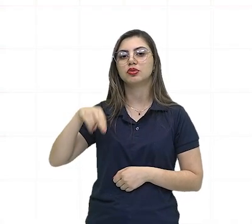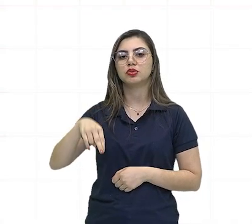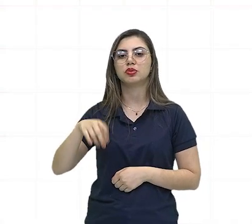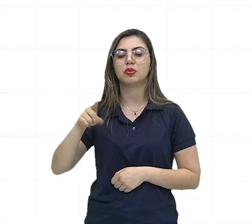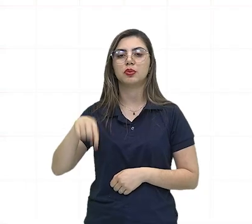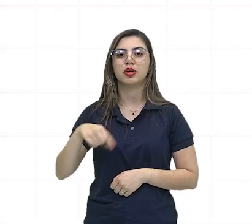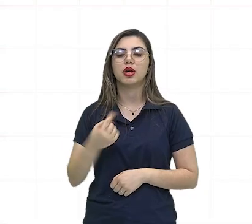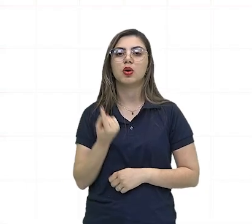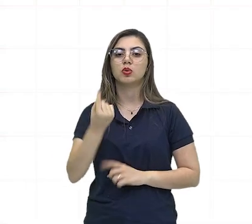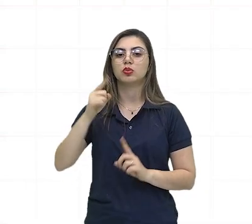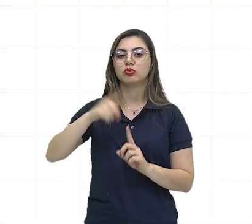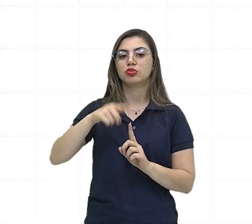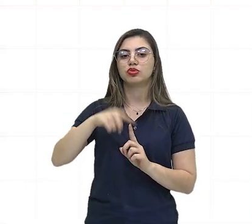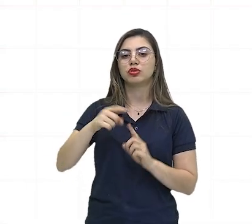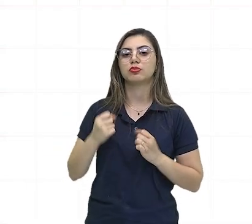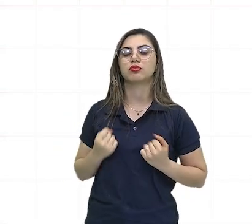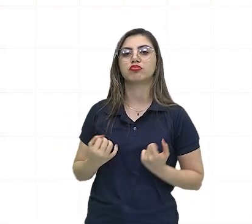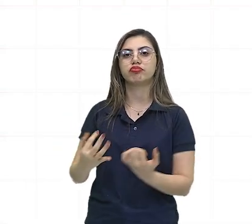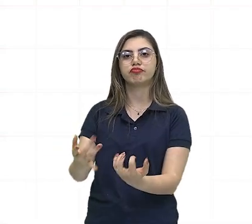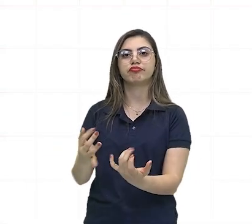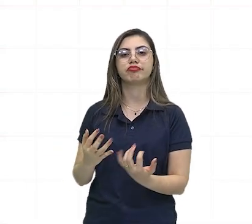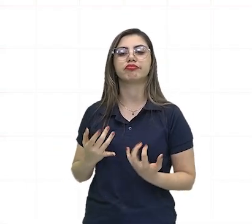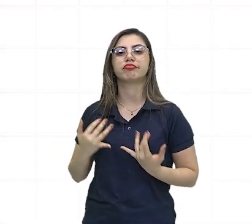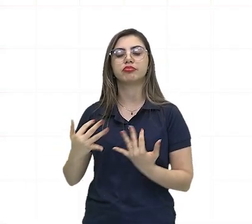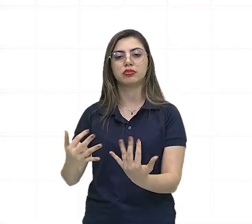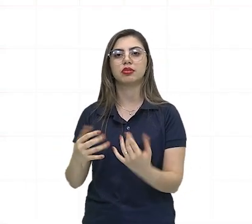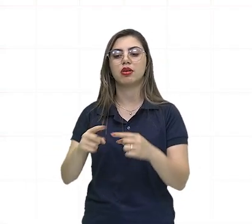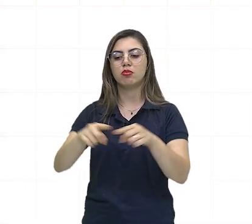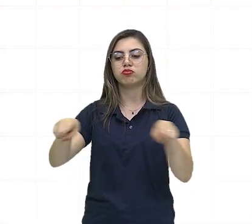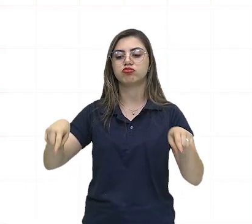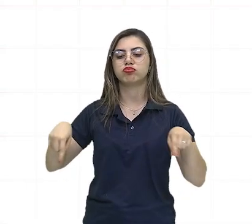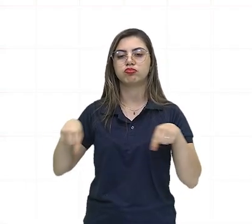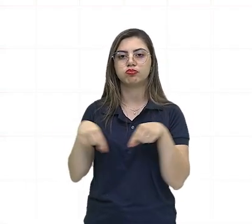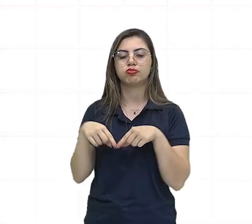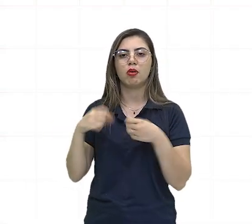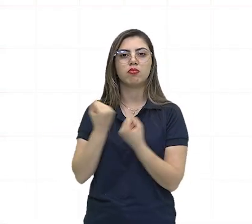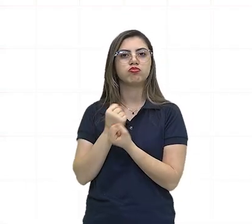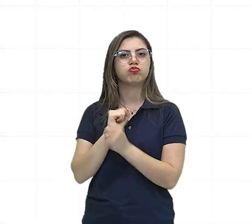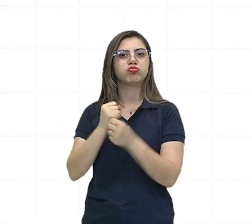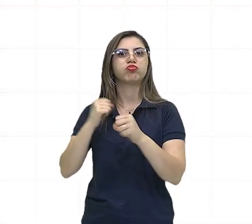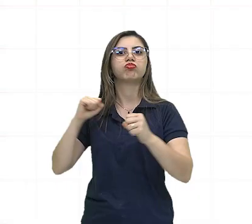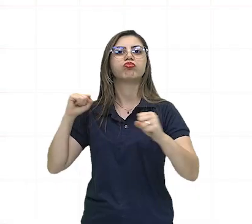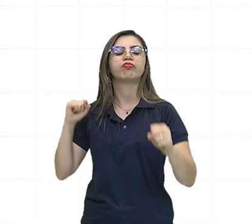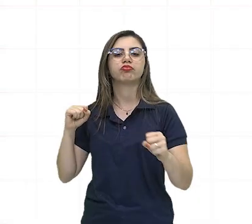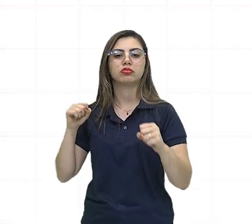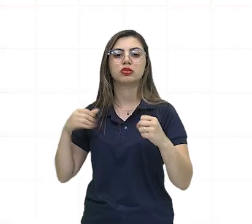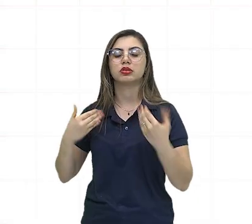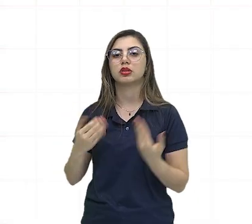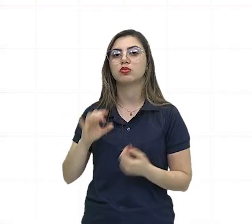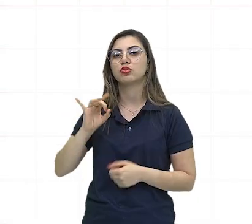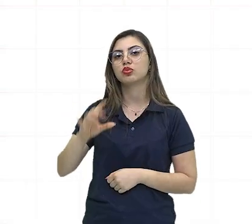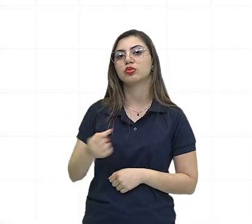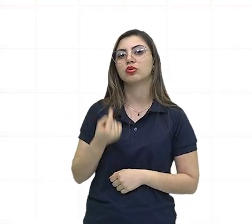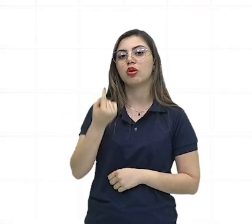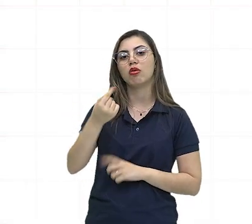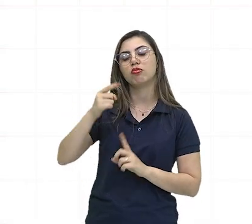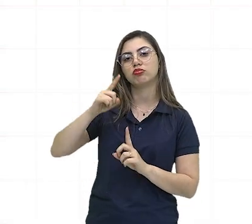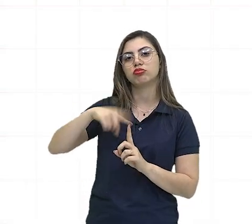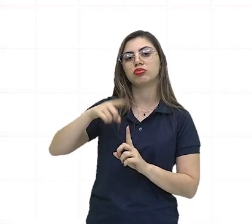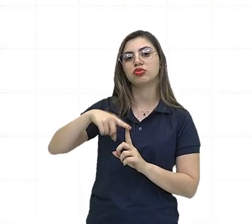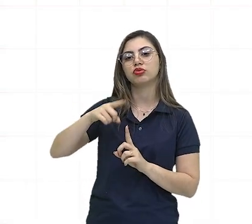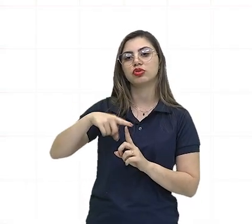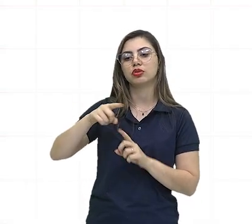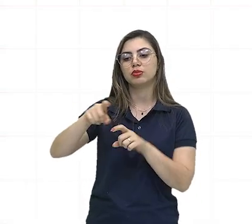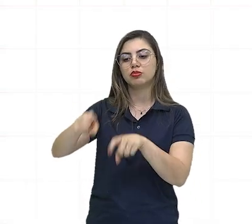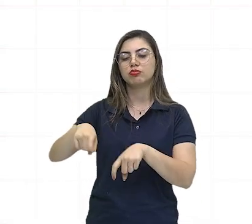tipo monocultura, onde nós vamos ter aí uma grande área de terra, onde se cultiva apenas um produto agrícola,